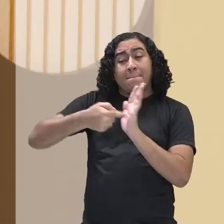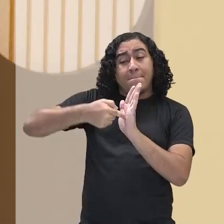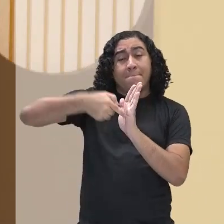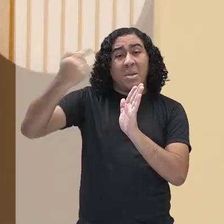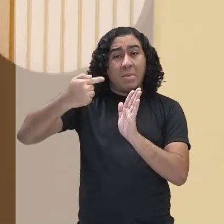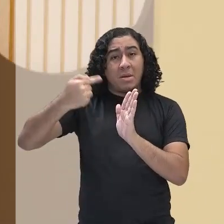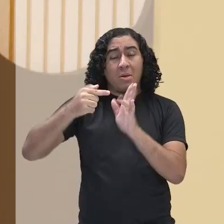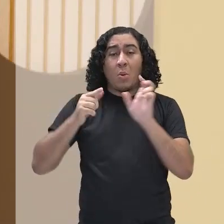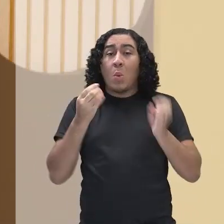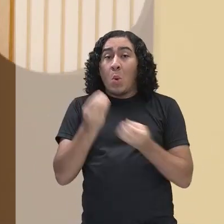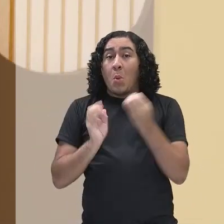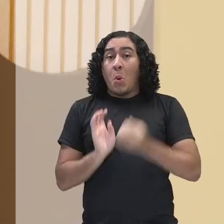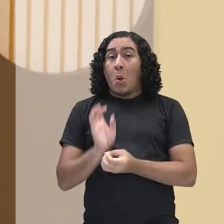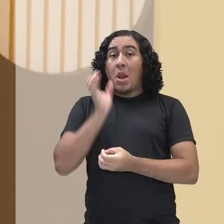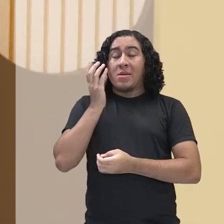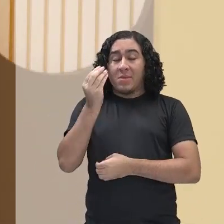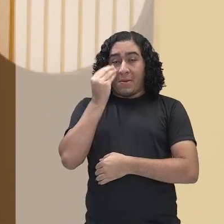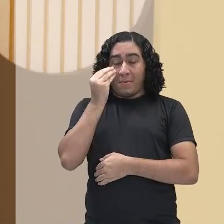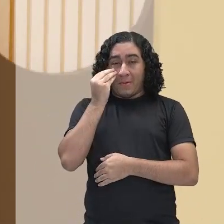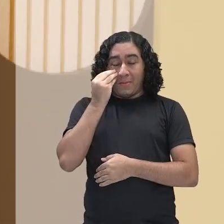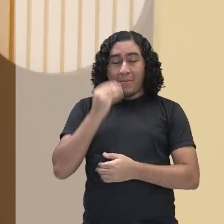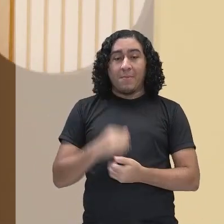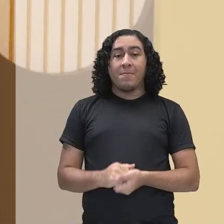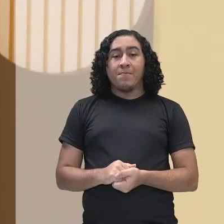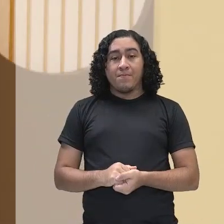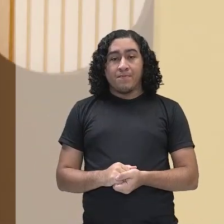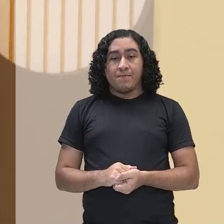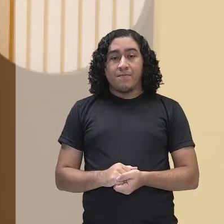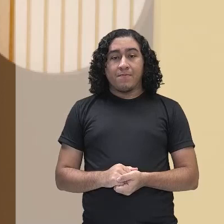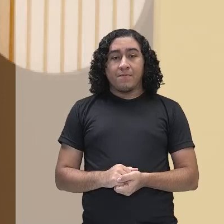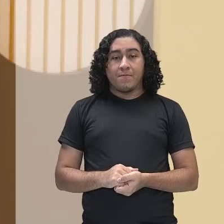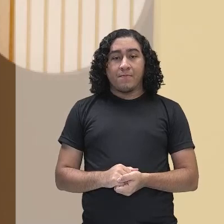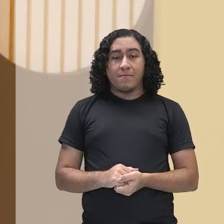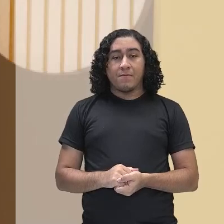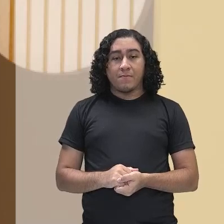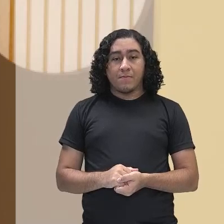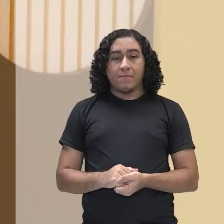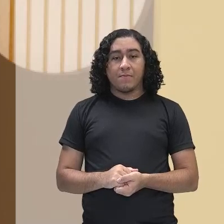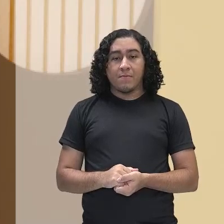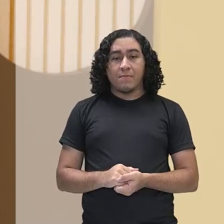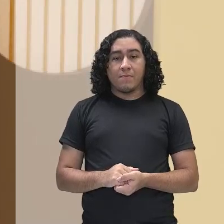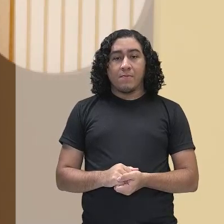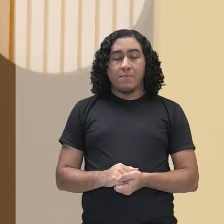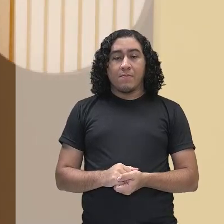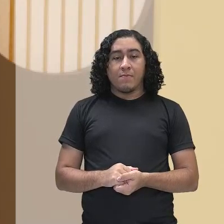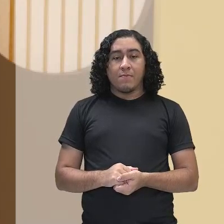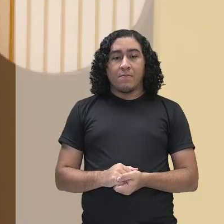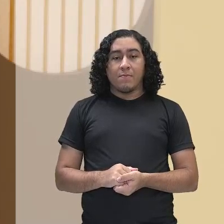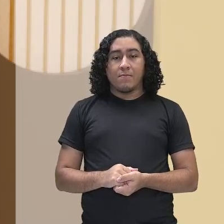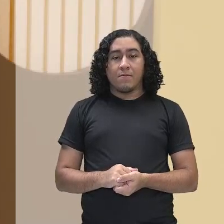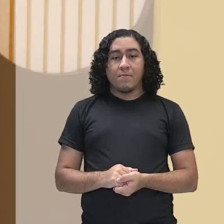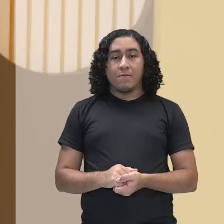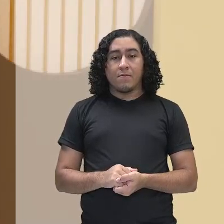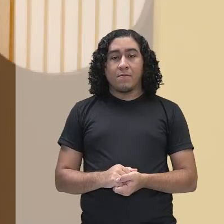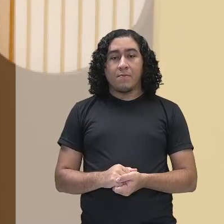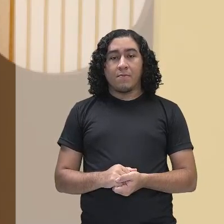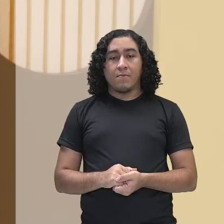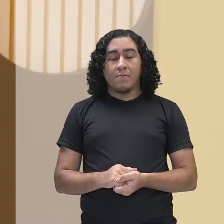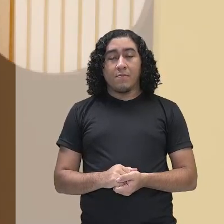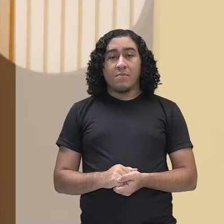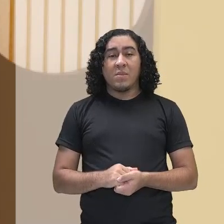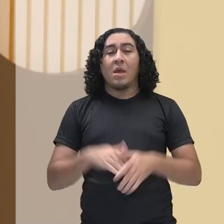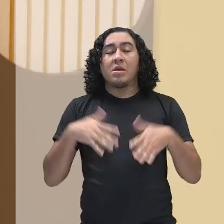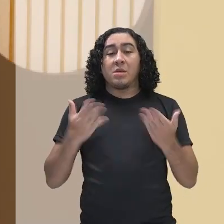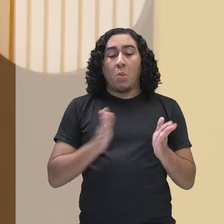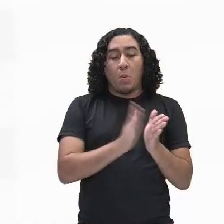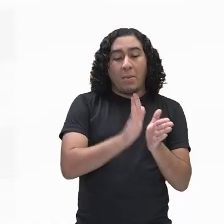olha só a sequência que a gente precisa entender. Volta para a minha cartela, por gentileza. A sequência que a gente precisa entender, olha